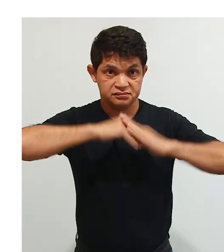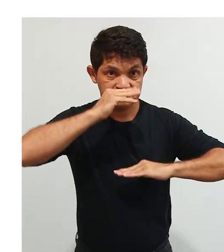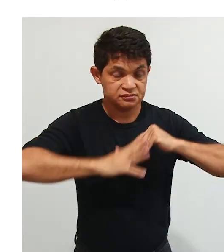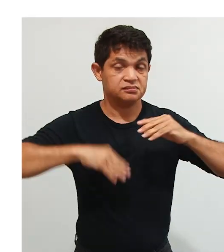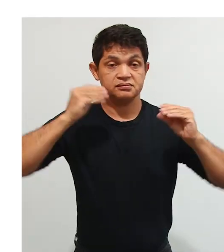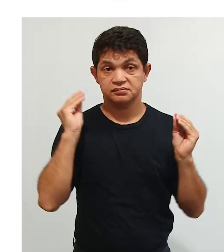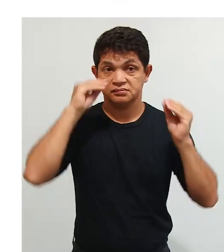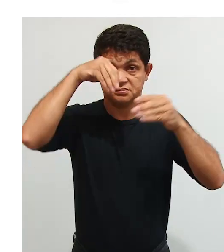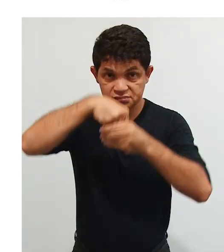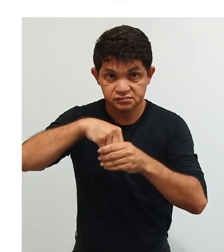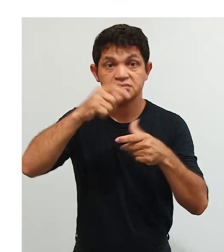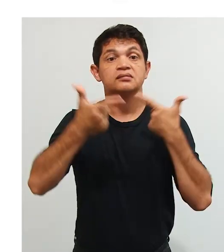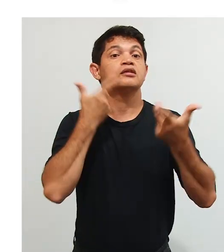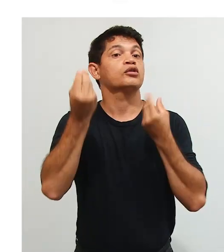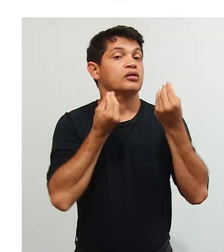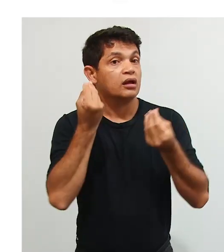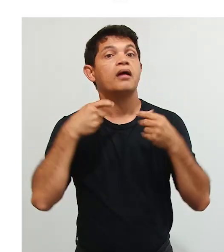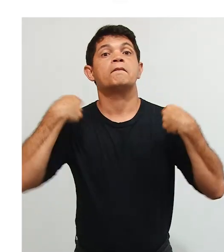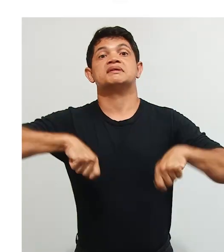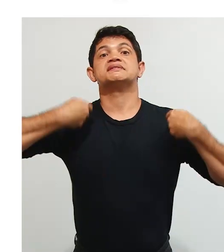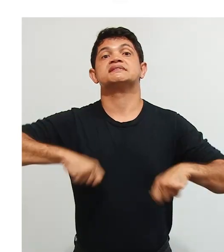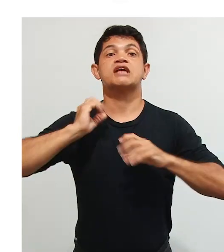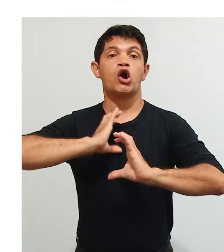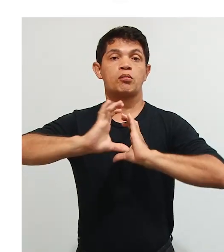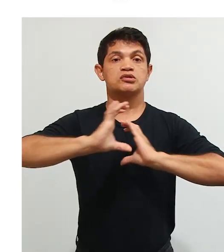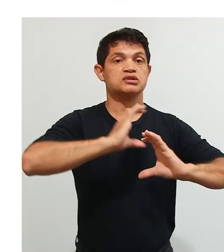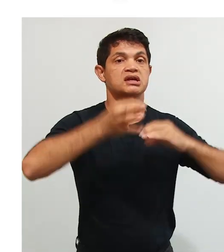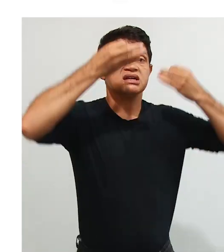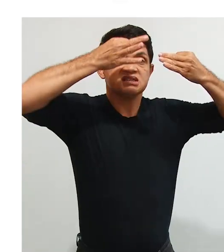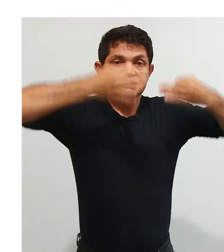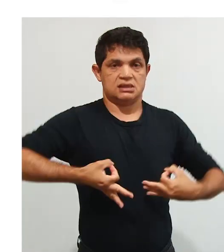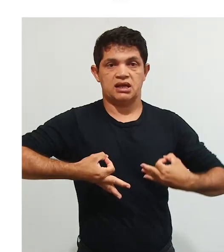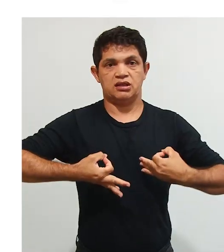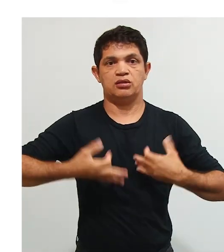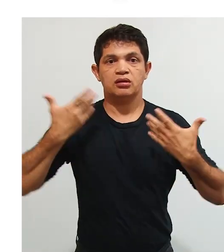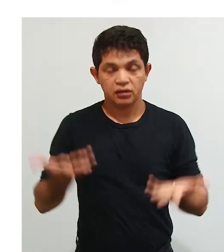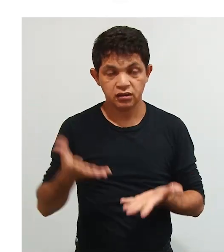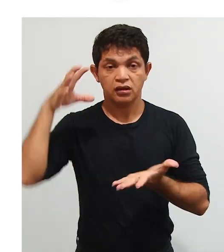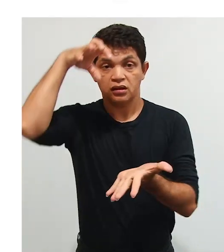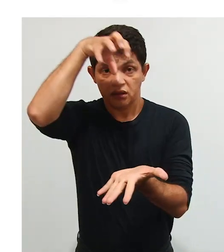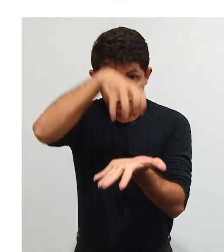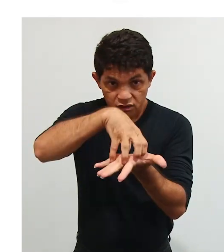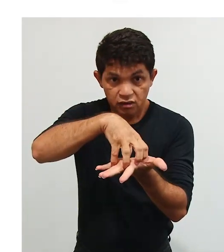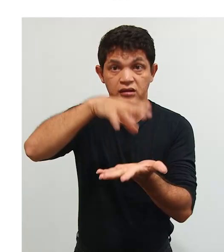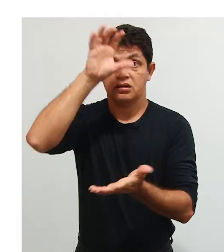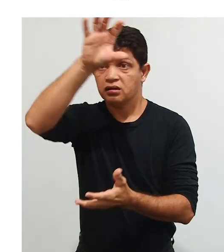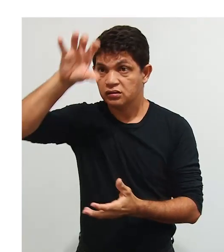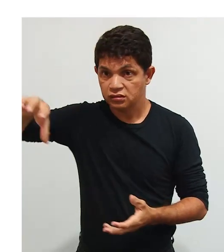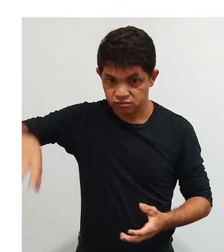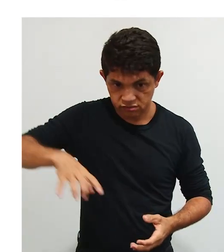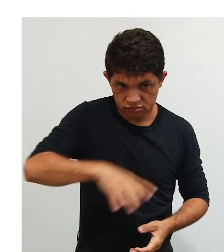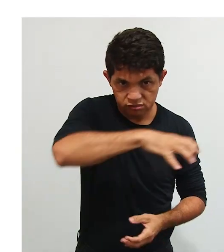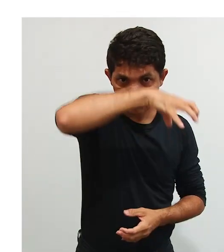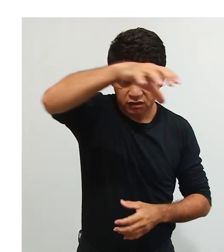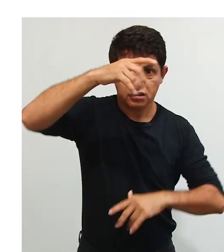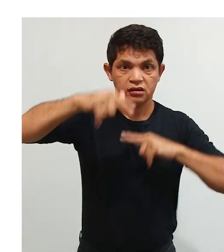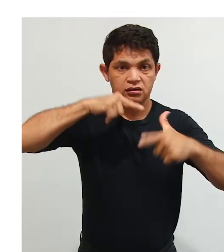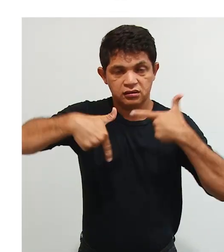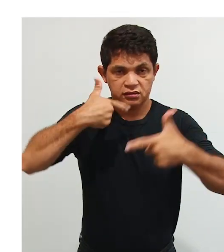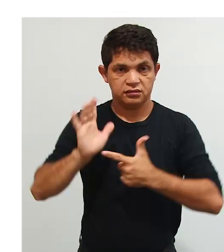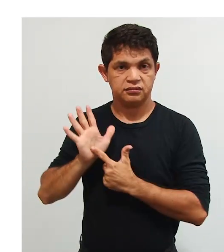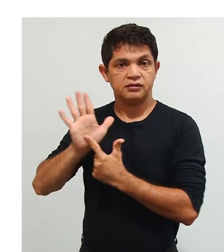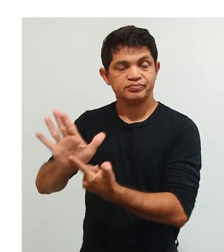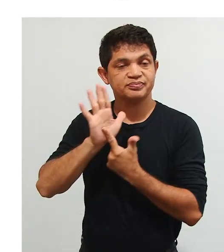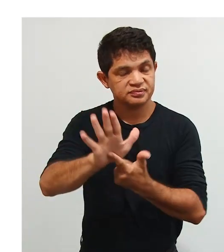Então, o que eu preciso comunicar que tenha relação com o setor que eu estou ali representando. E